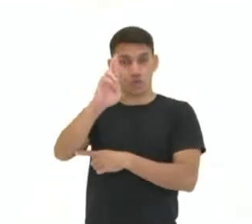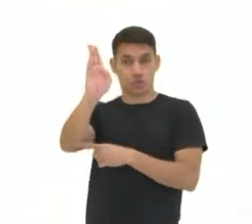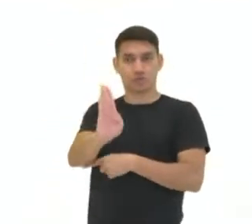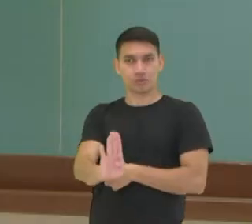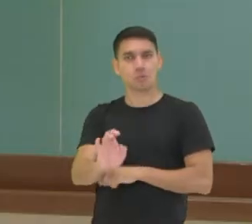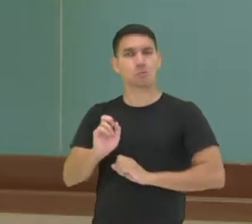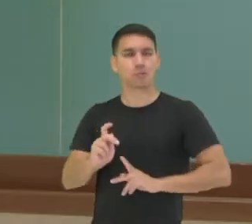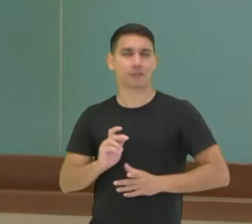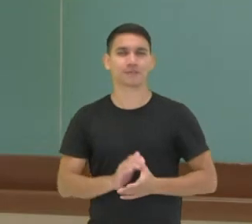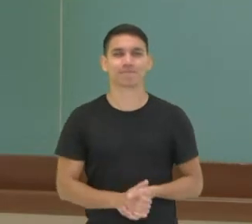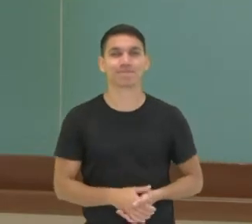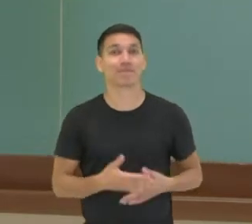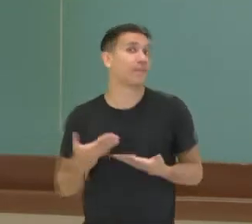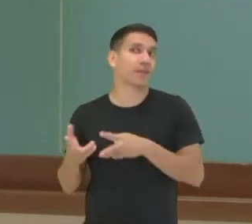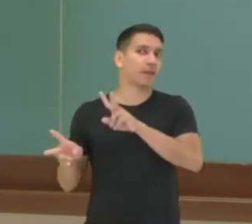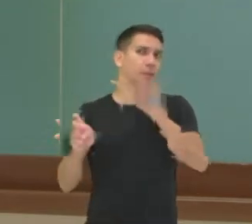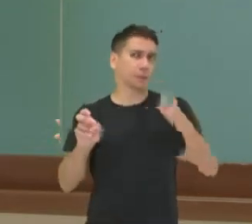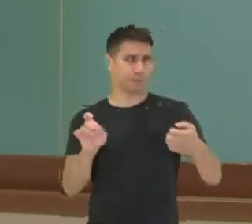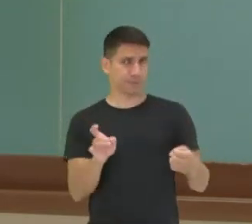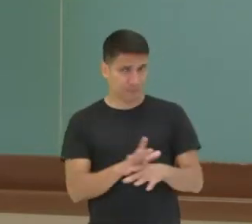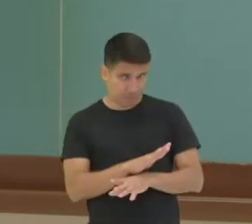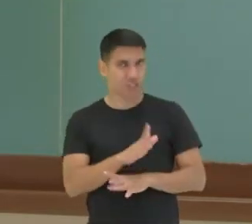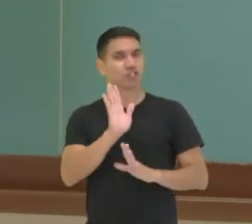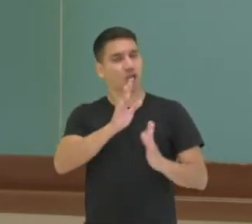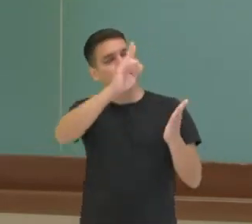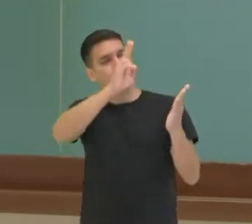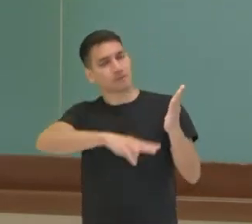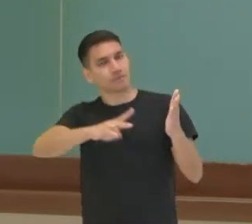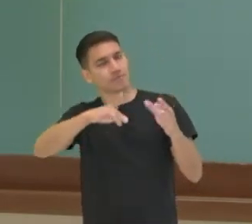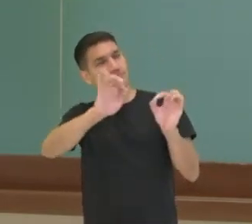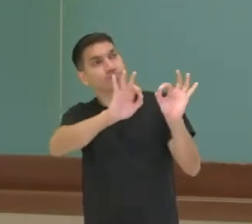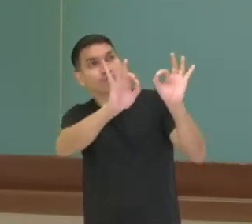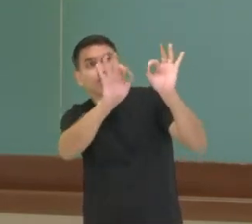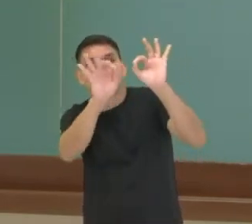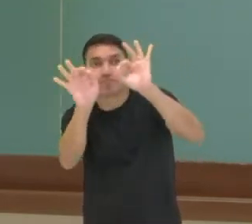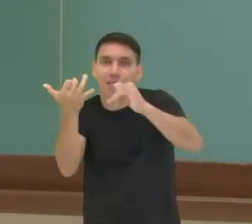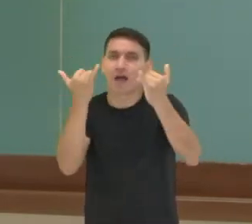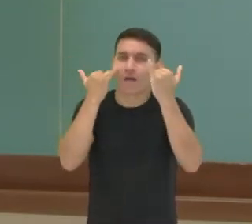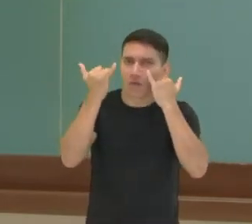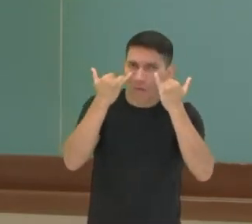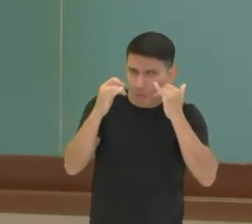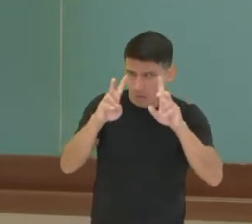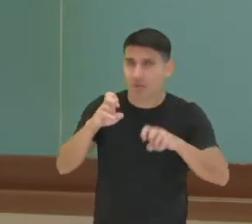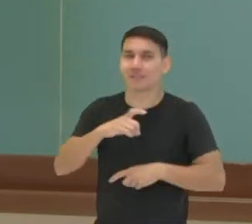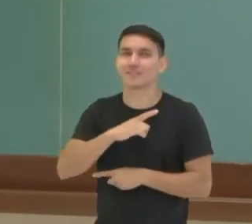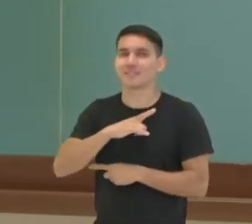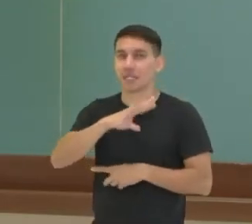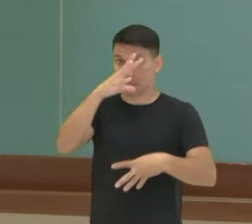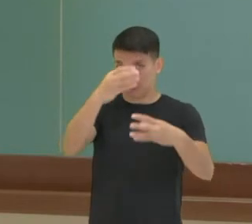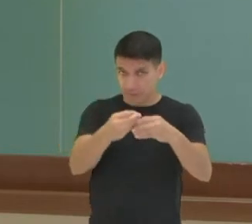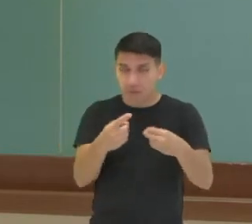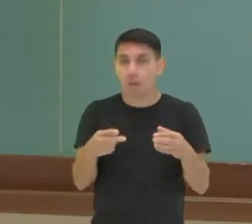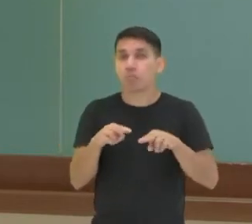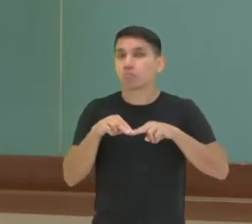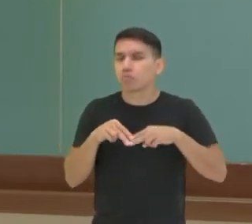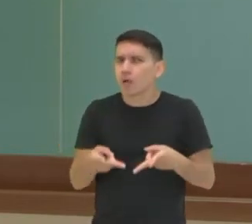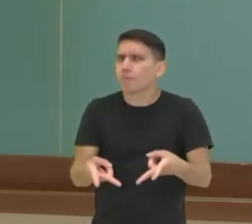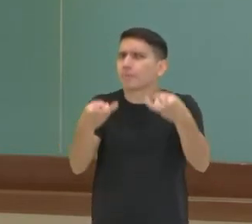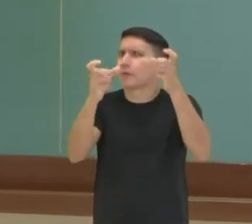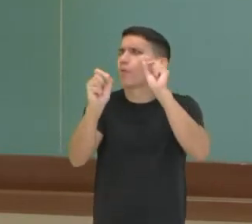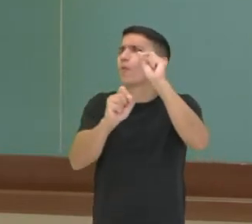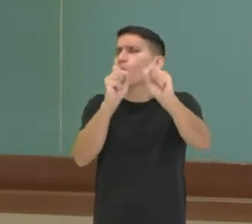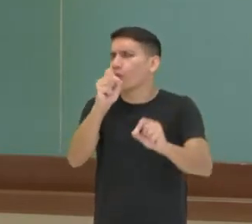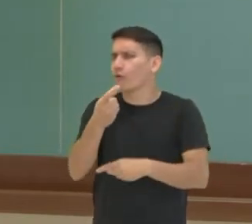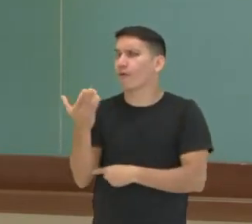Beleza? Então, acompanharam aqui comigo? Prestaram atenção nas informações lidas aqui nessa resenha? Então, percebam. Então,